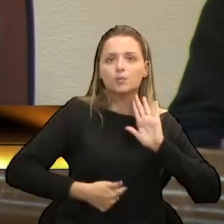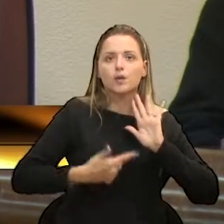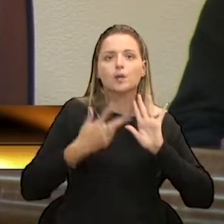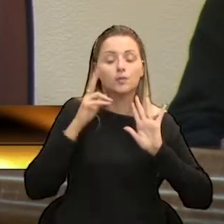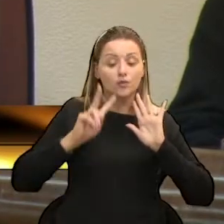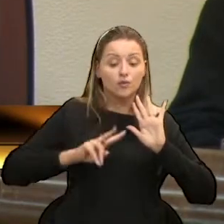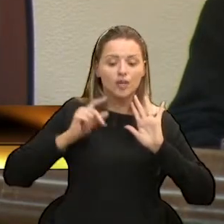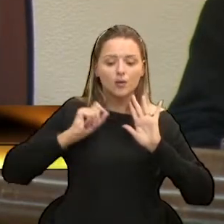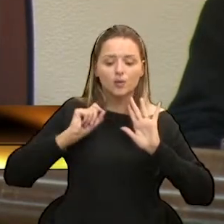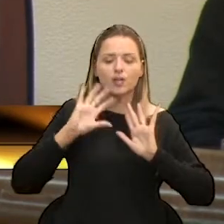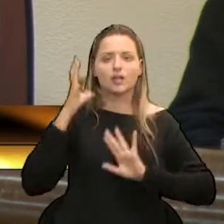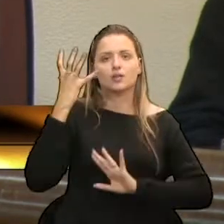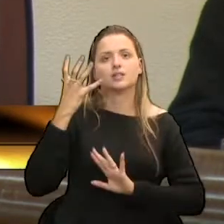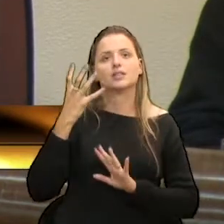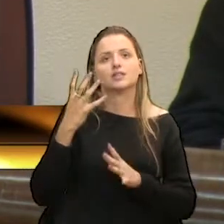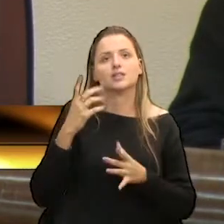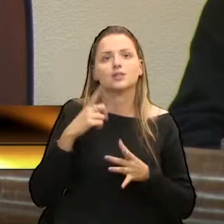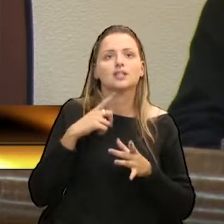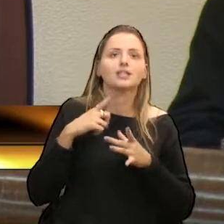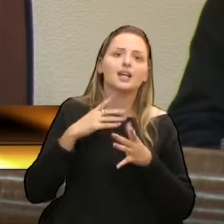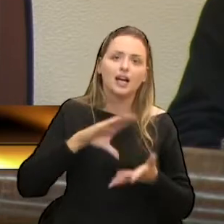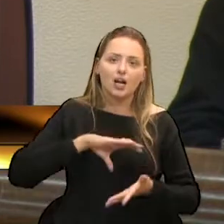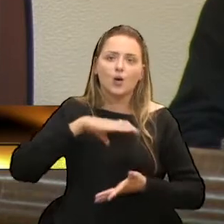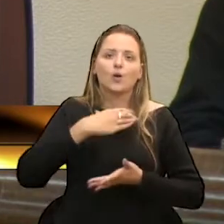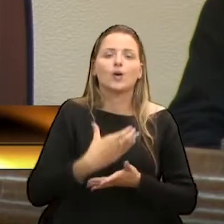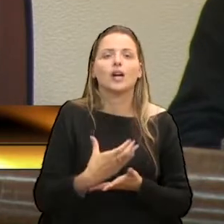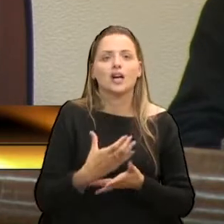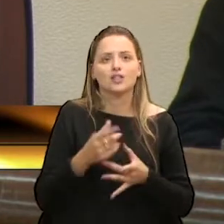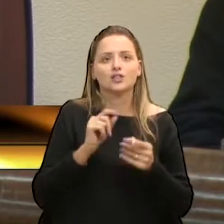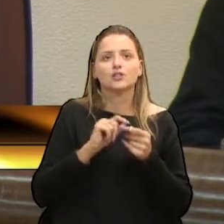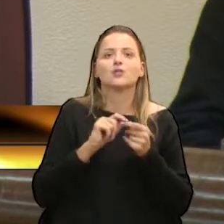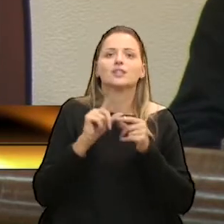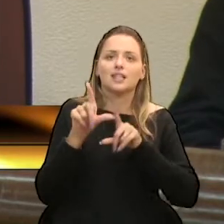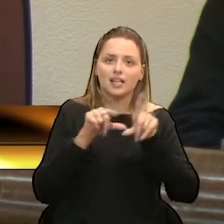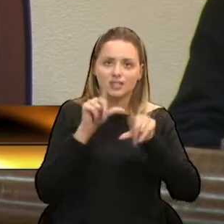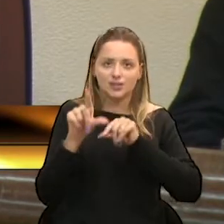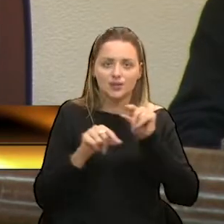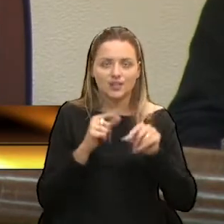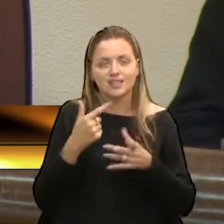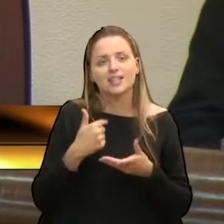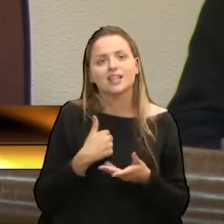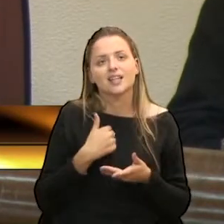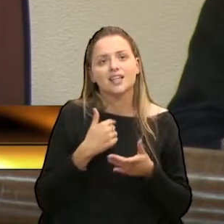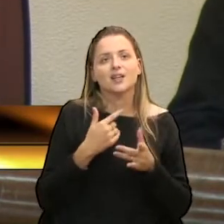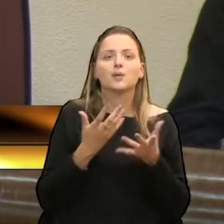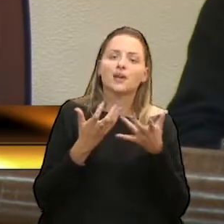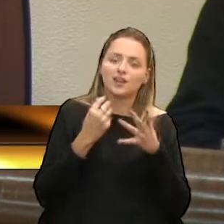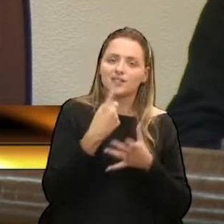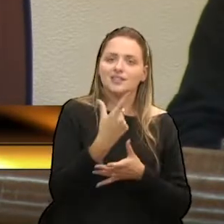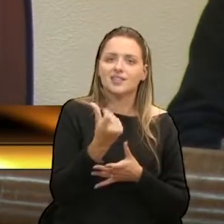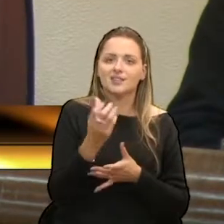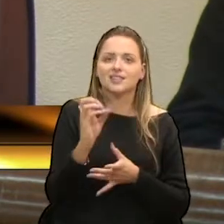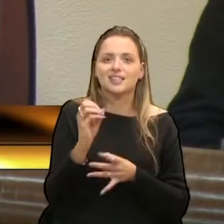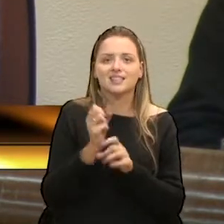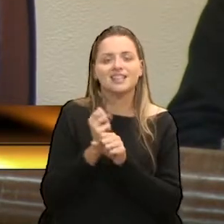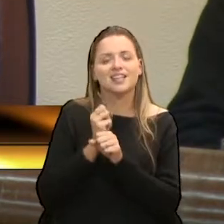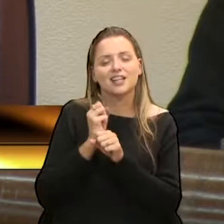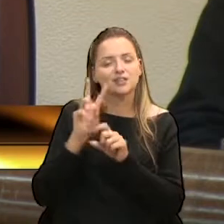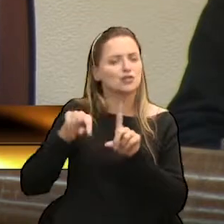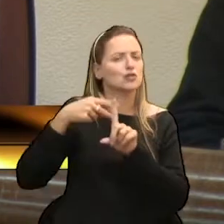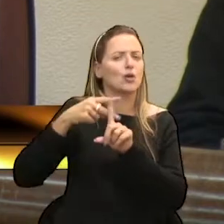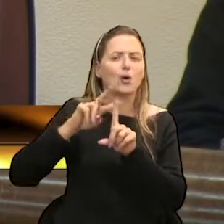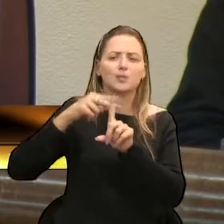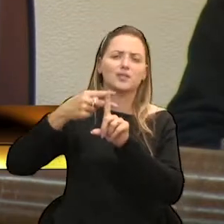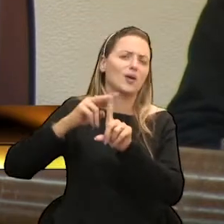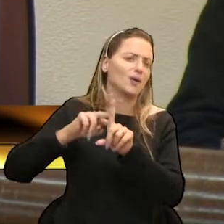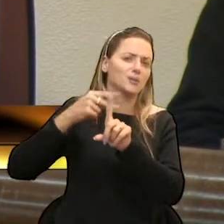acontecendo e termos essa coragem de fazer essa análise. Então, eu espero que esses 160 anos possam se multiplicar por